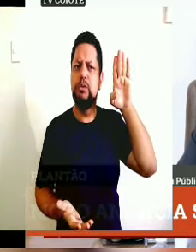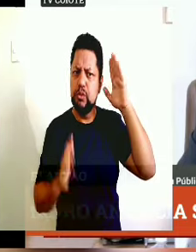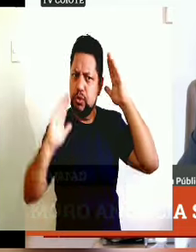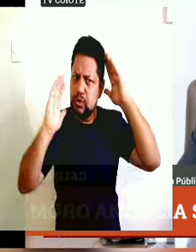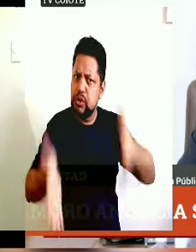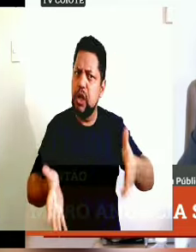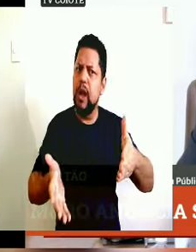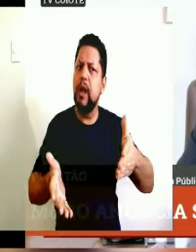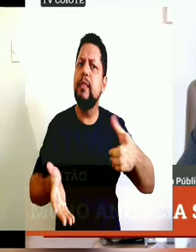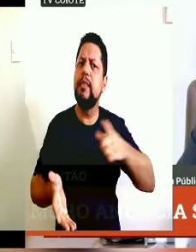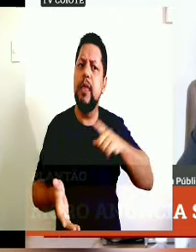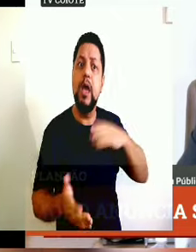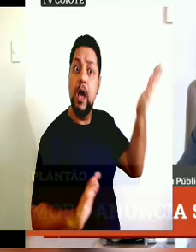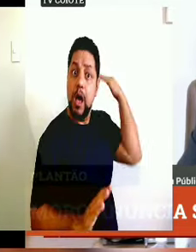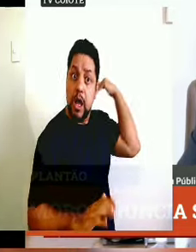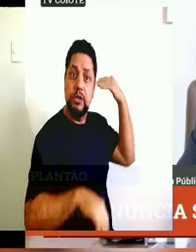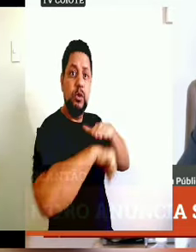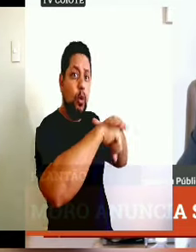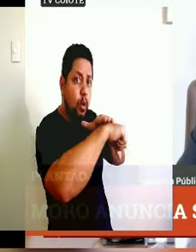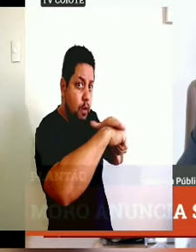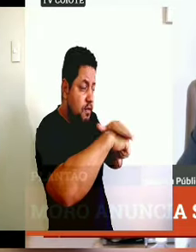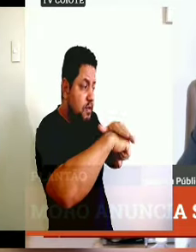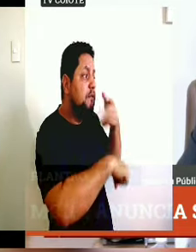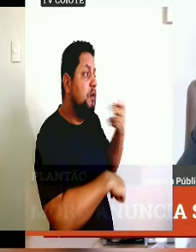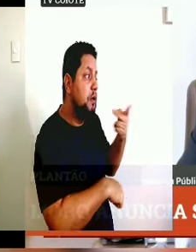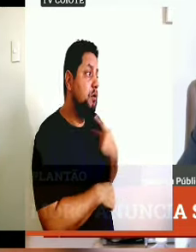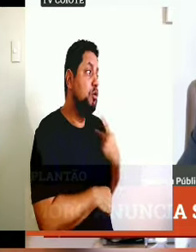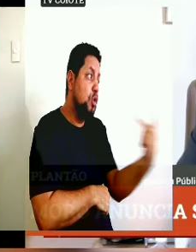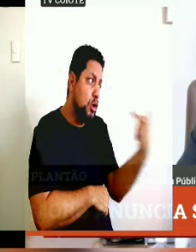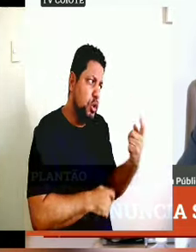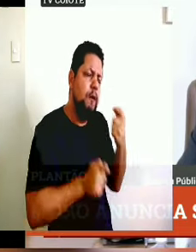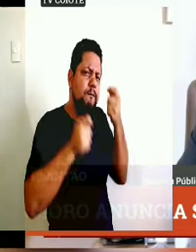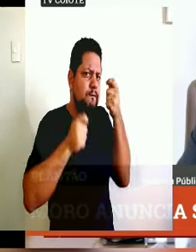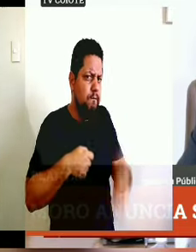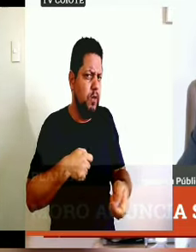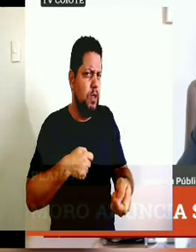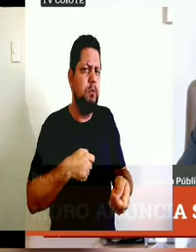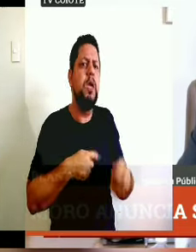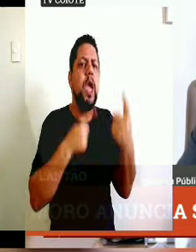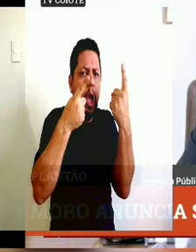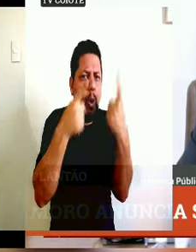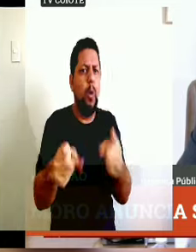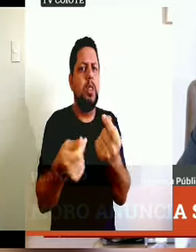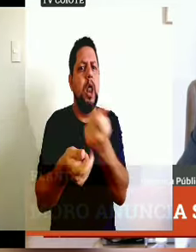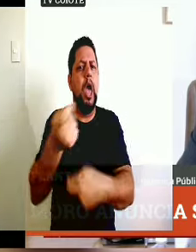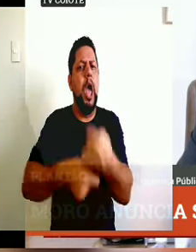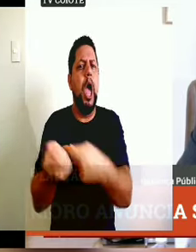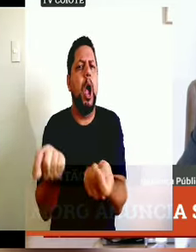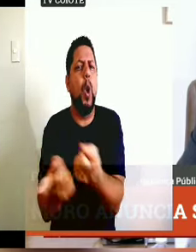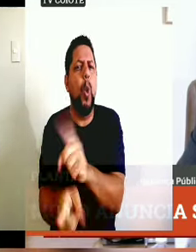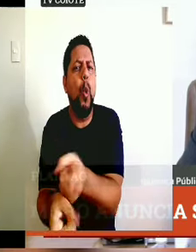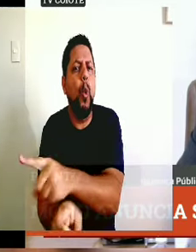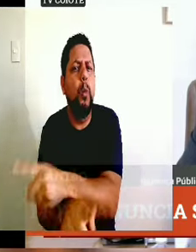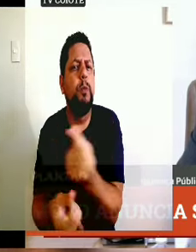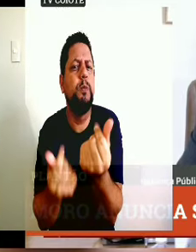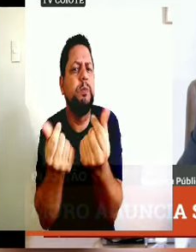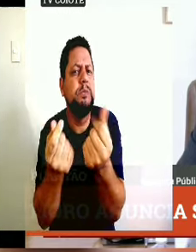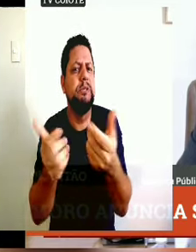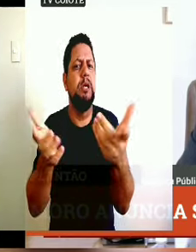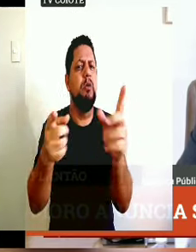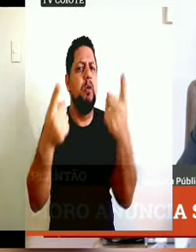inicialmente com o próprio presidente, que nós seríamos aí firmes no combate à corrupção, crime organizado e criminalidade